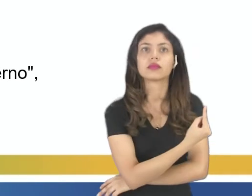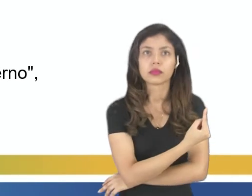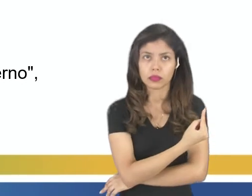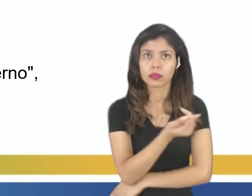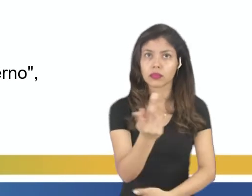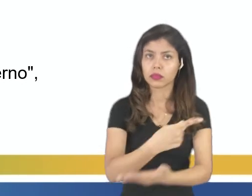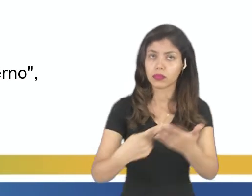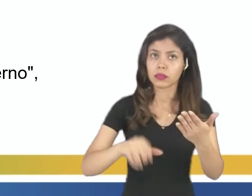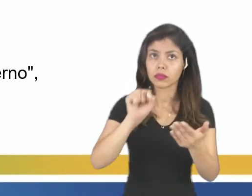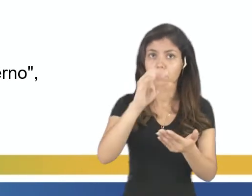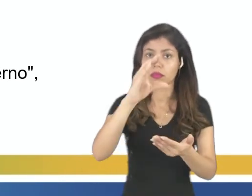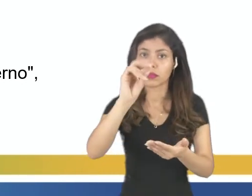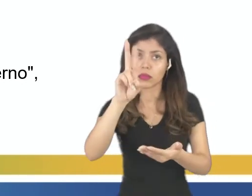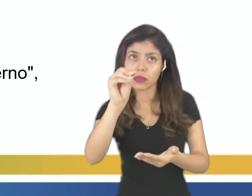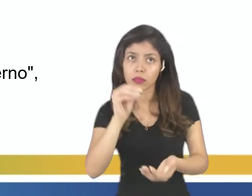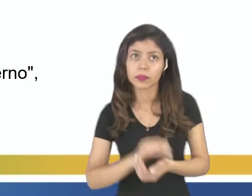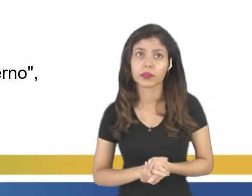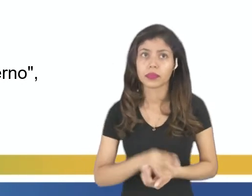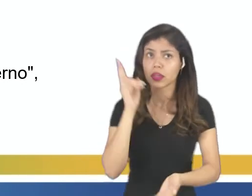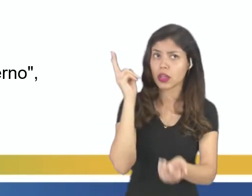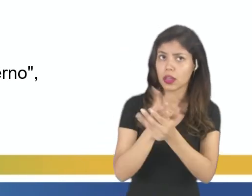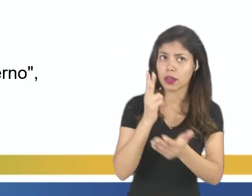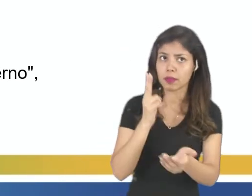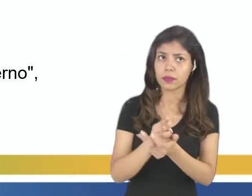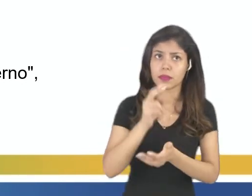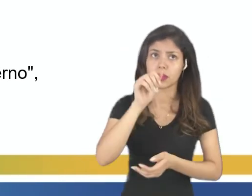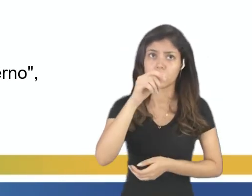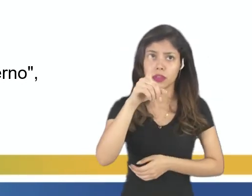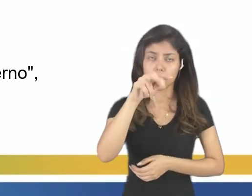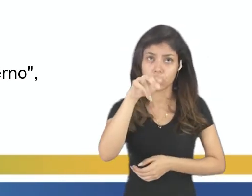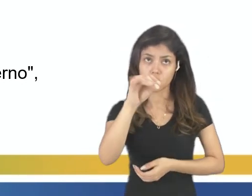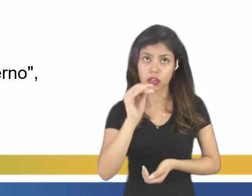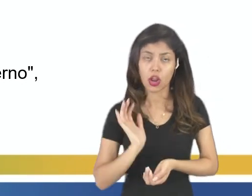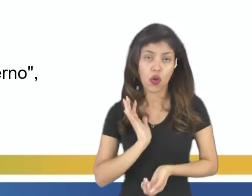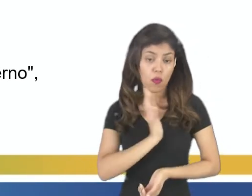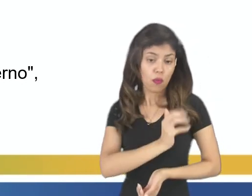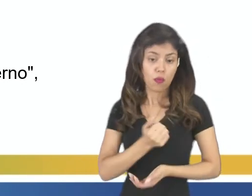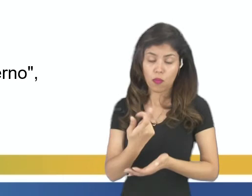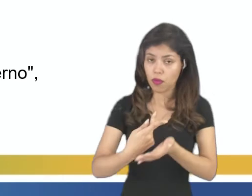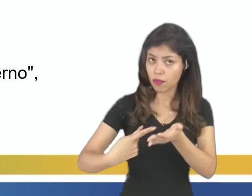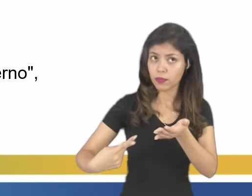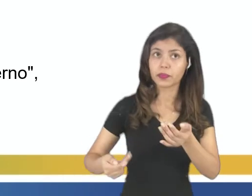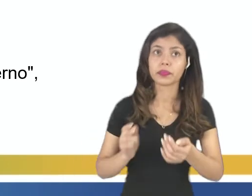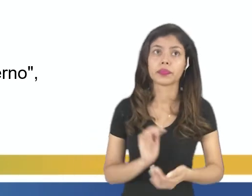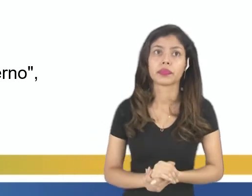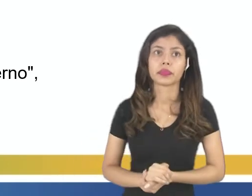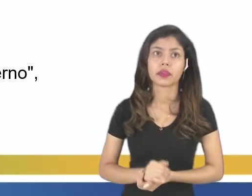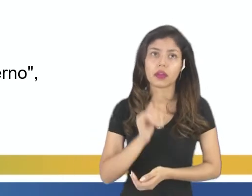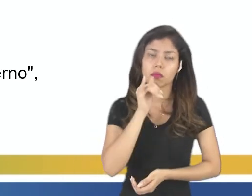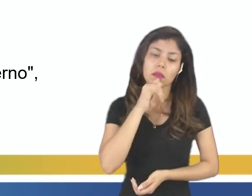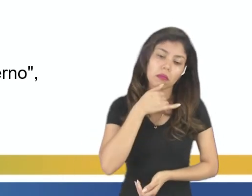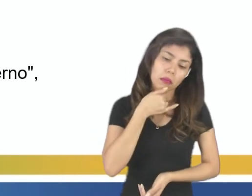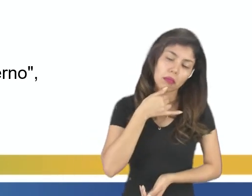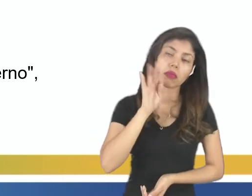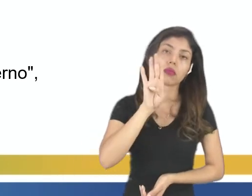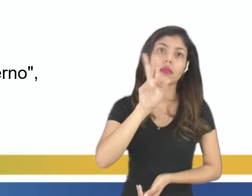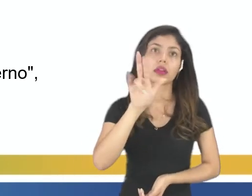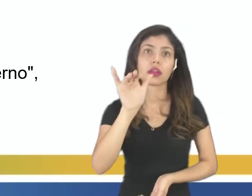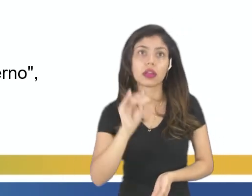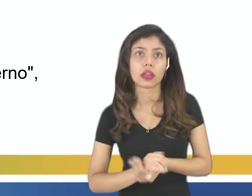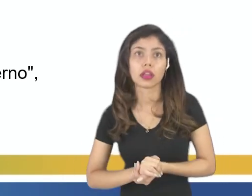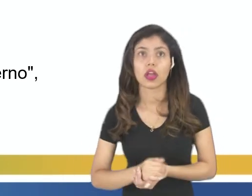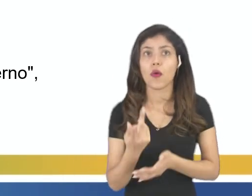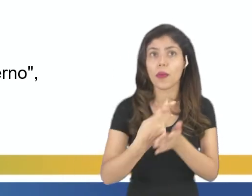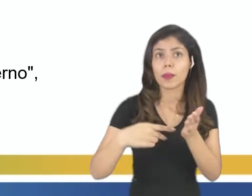um poema sacro, A Mesma d'Ângela, que é um poema amoroso, e Triste Bahia, que é um poema